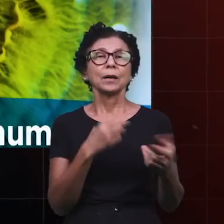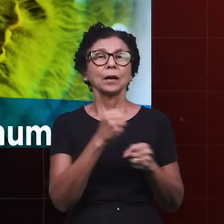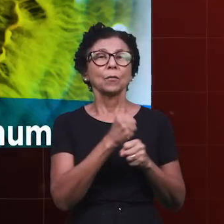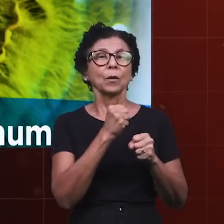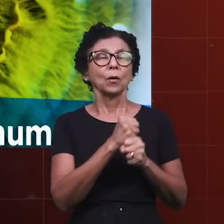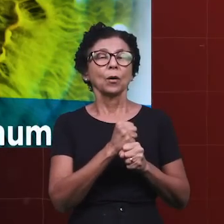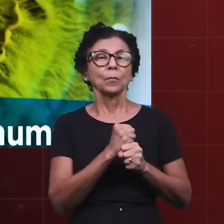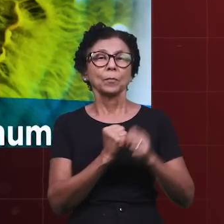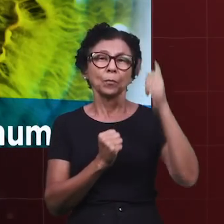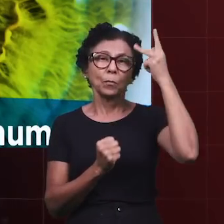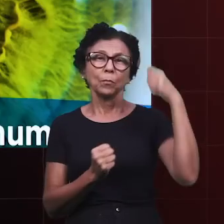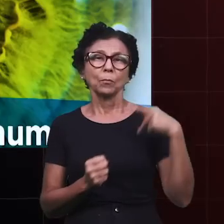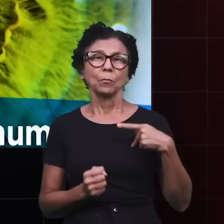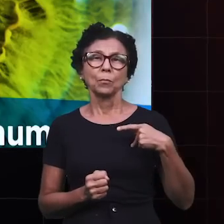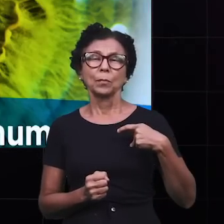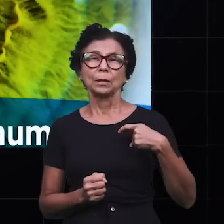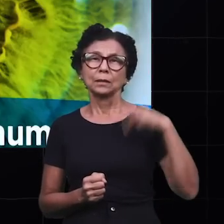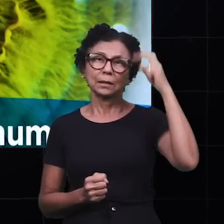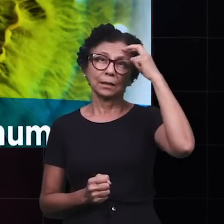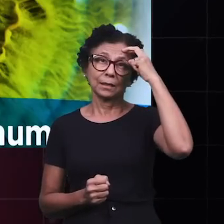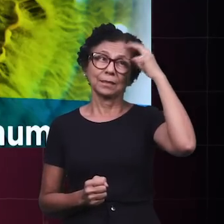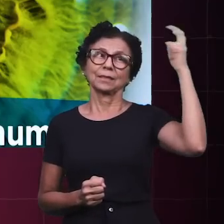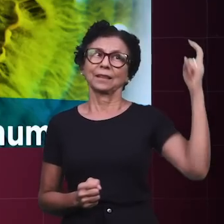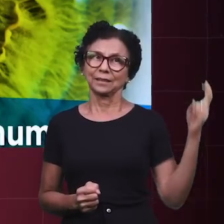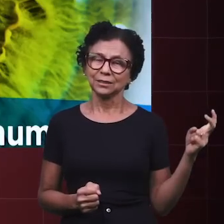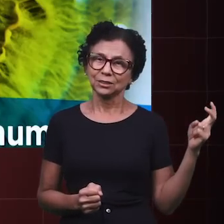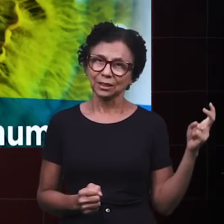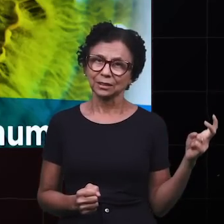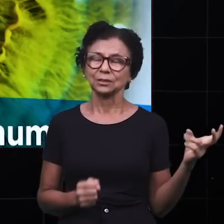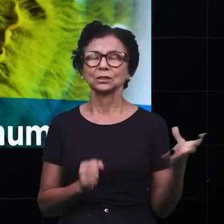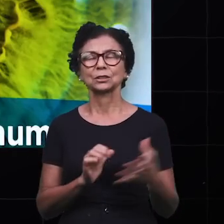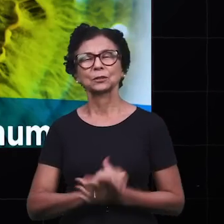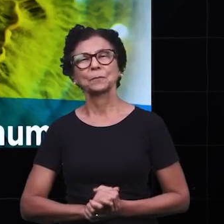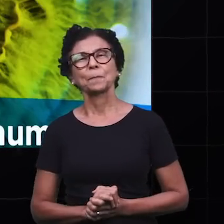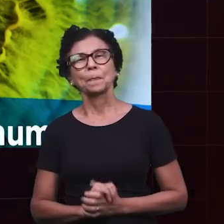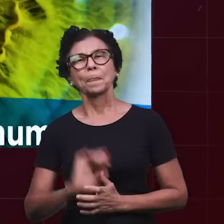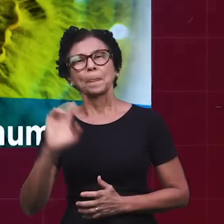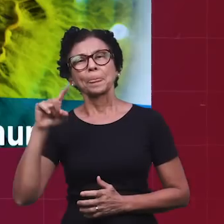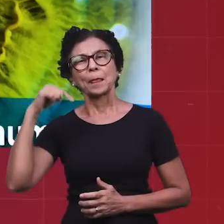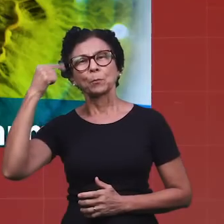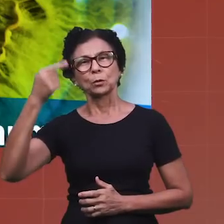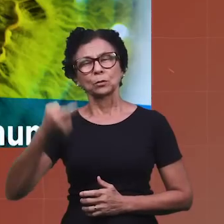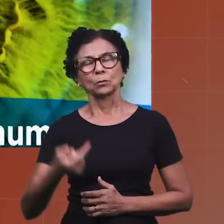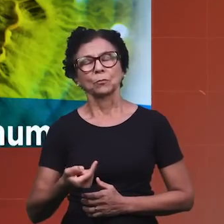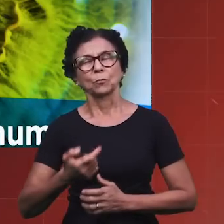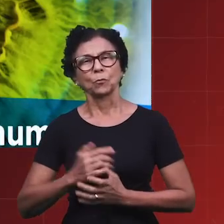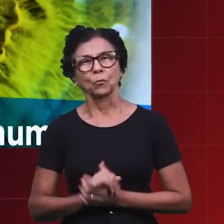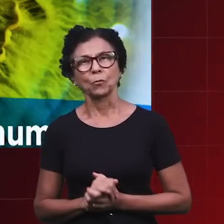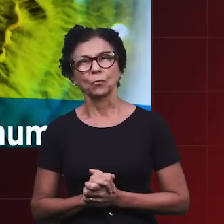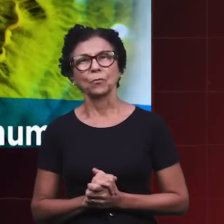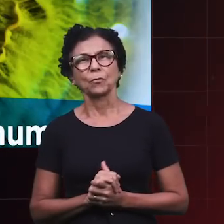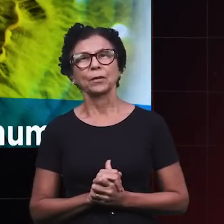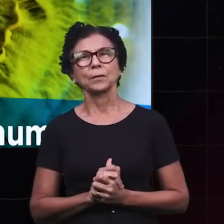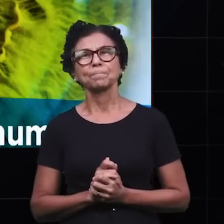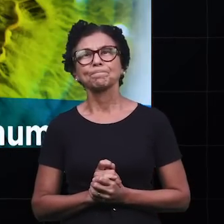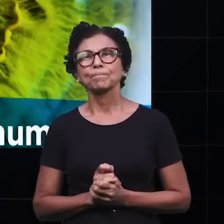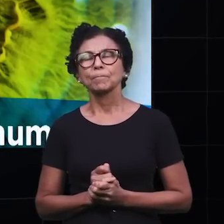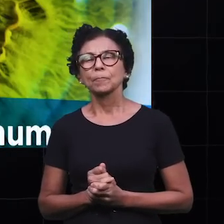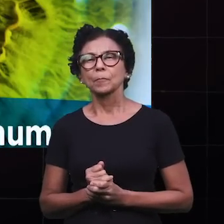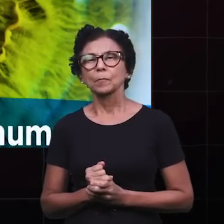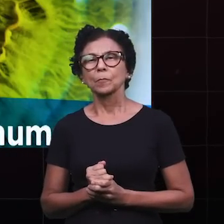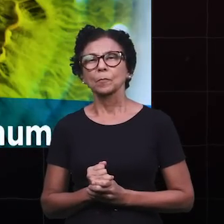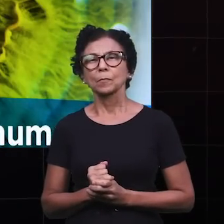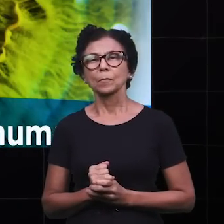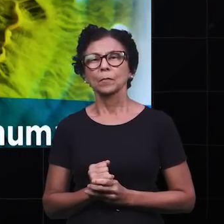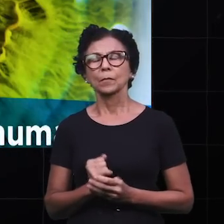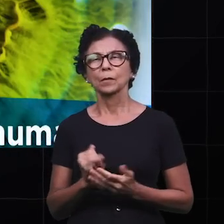é infinitamente mais complexo, e nós vamos falar disso nos próximos programas, que é complexidade irredutível, ou seja, não tem como aquilo